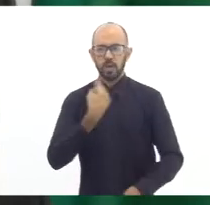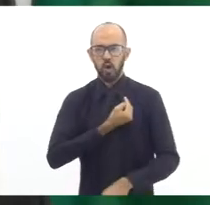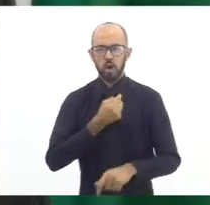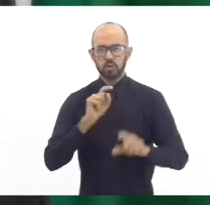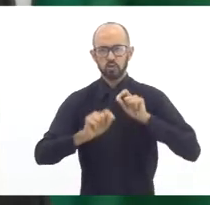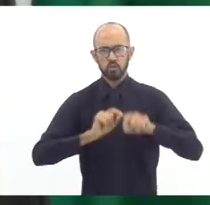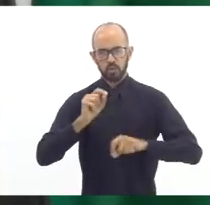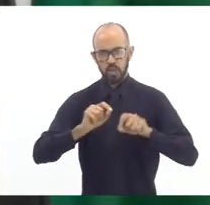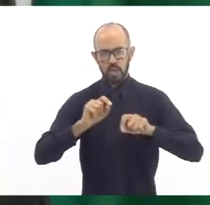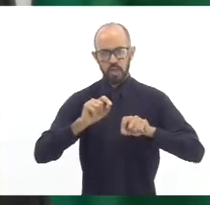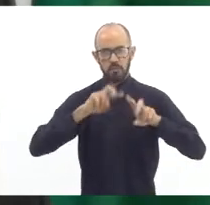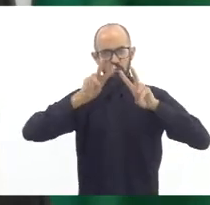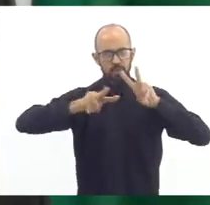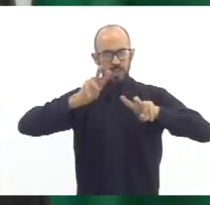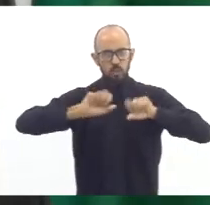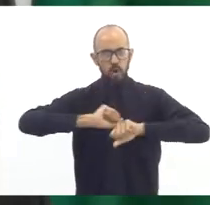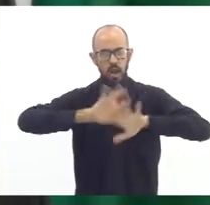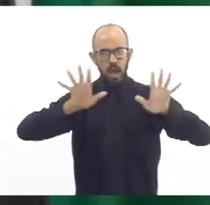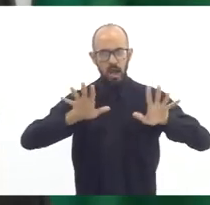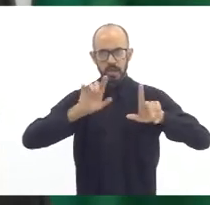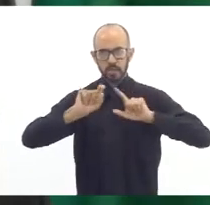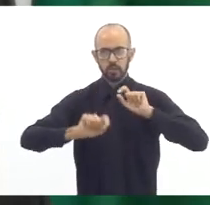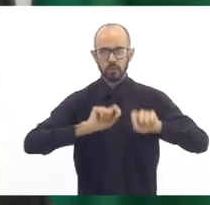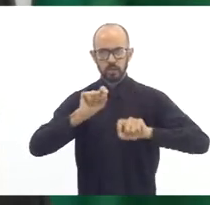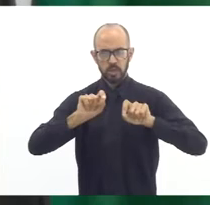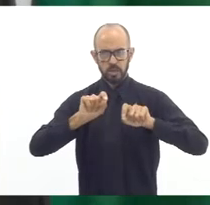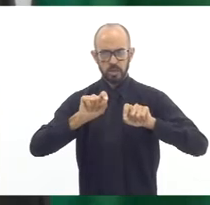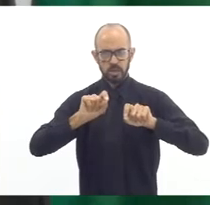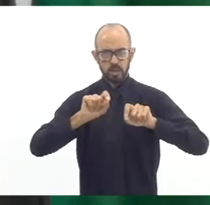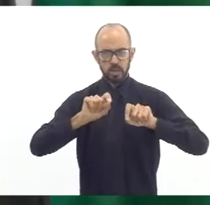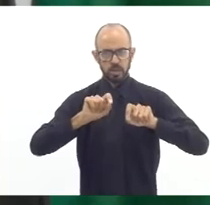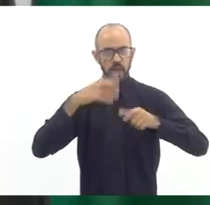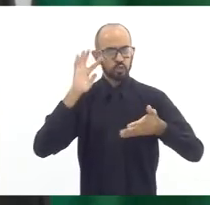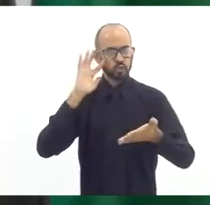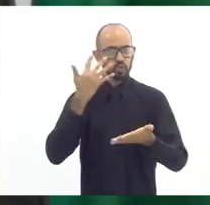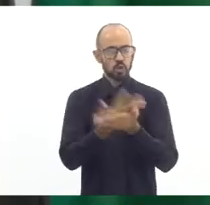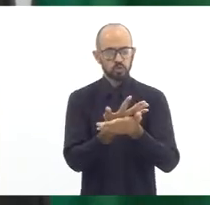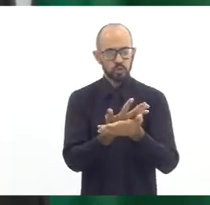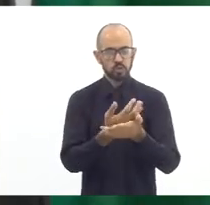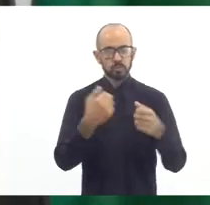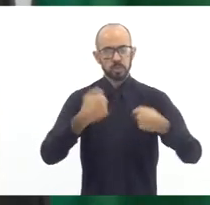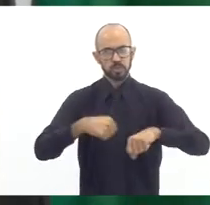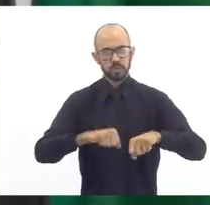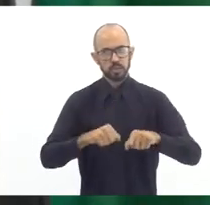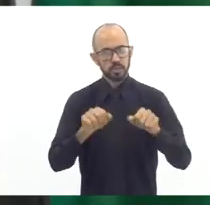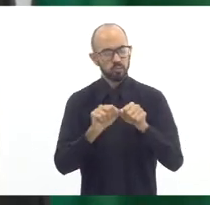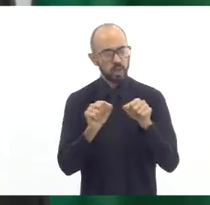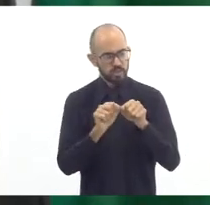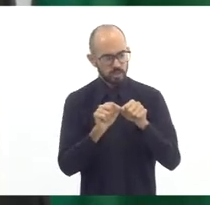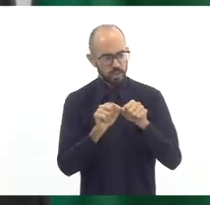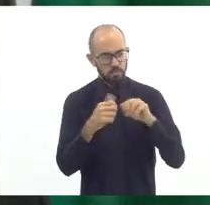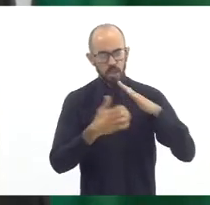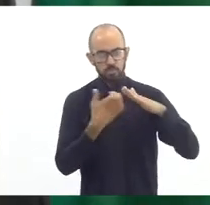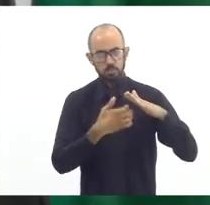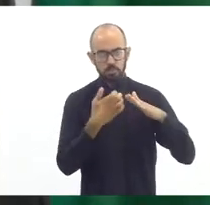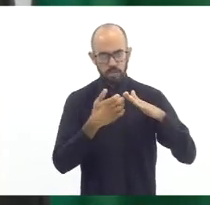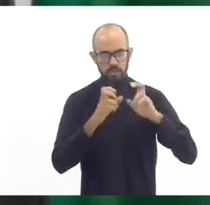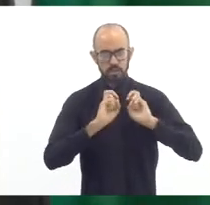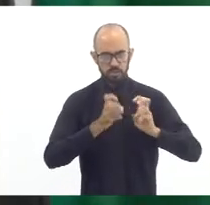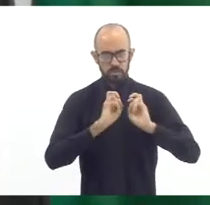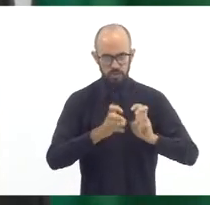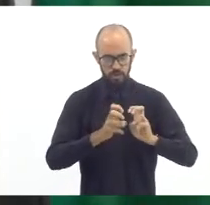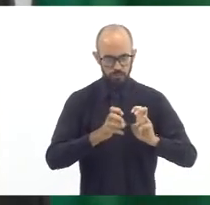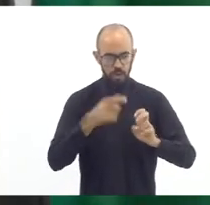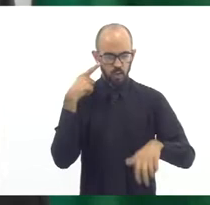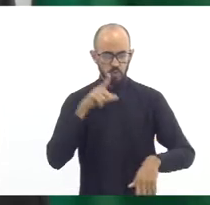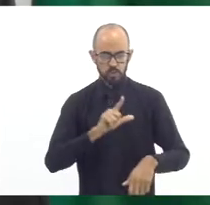muito clara das questões, das medidas que deveriam ser adotadas pela Supervia para garantir